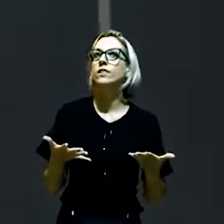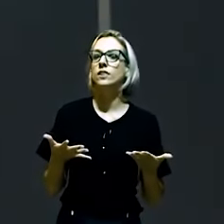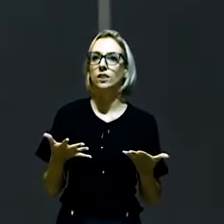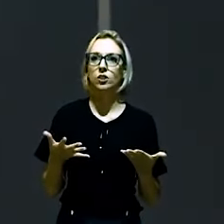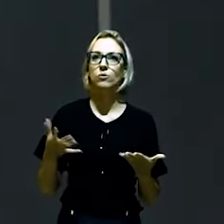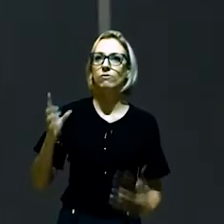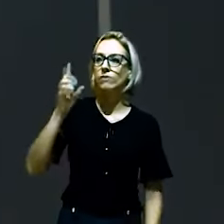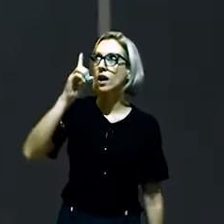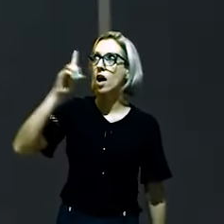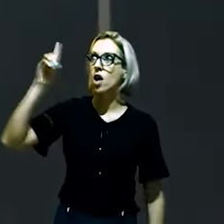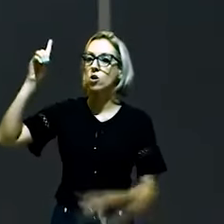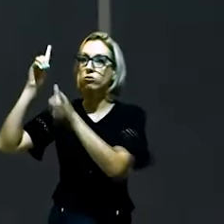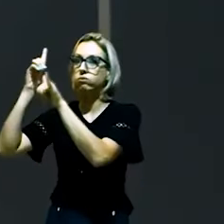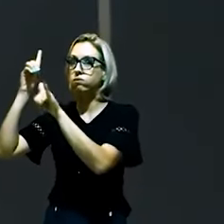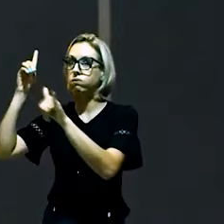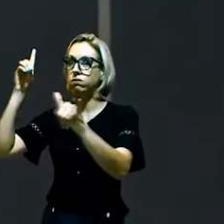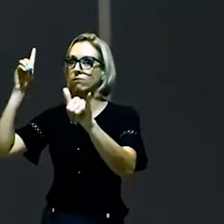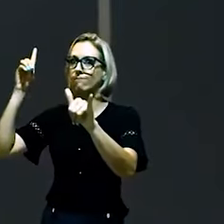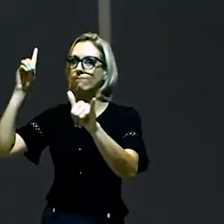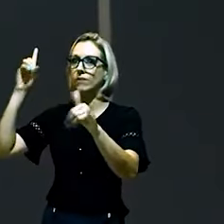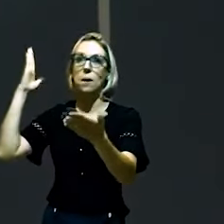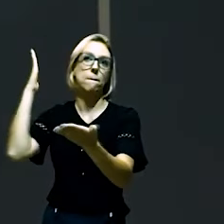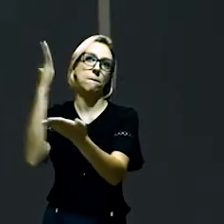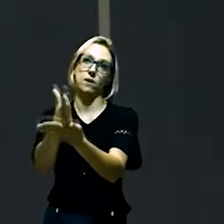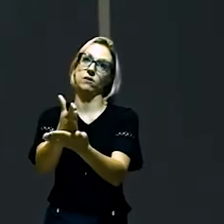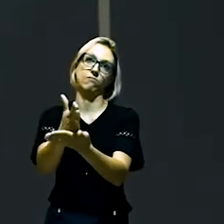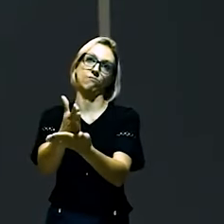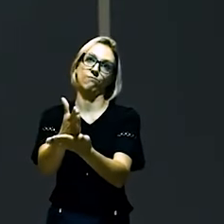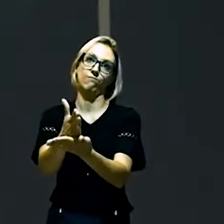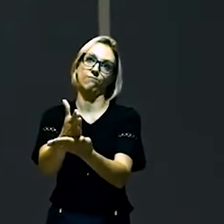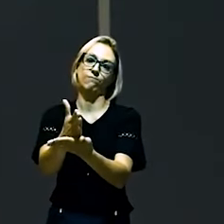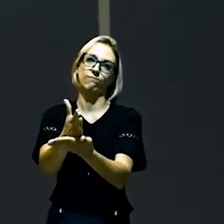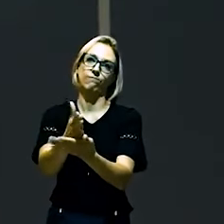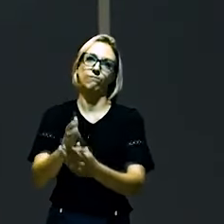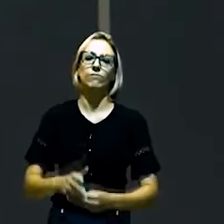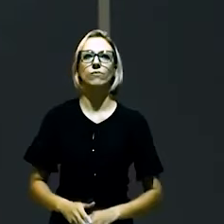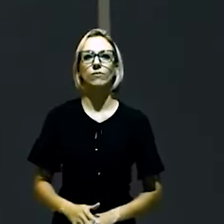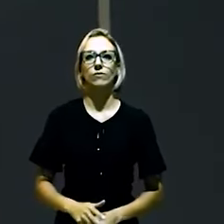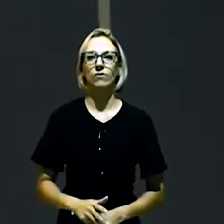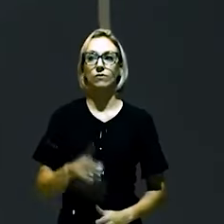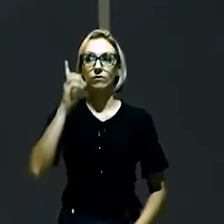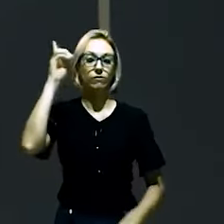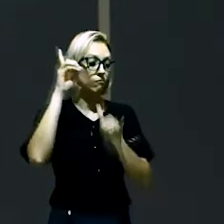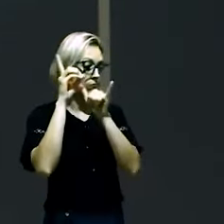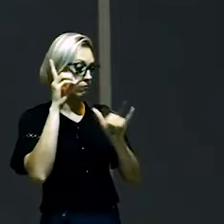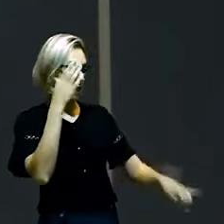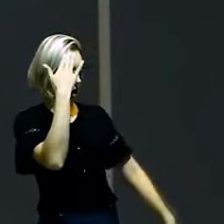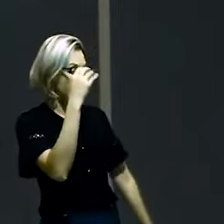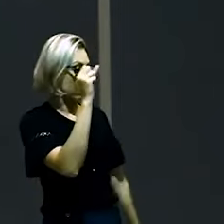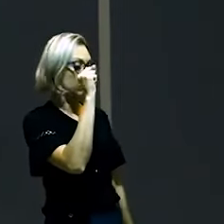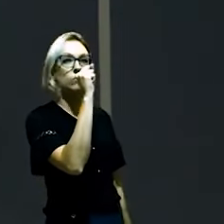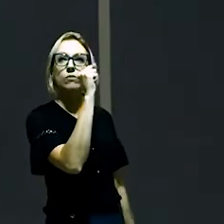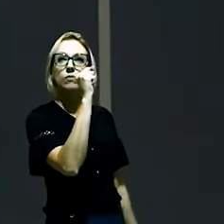que Deus diz, chega. Olha o que Deus diz para Salomão. Salomão, 1 Reis